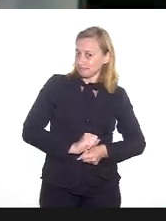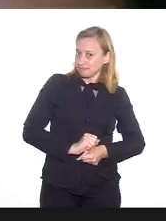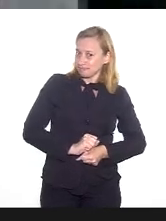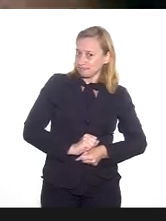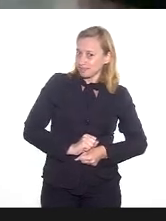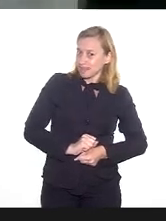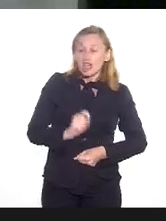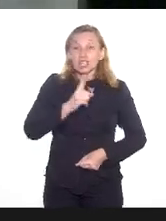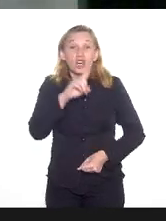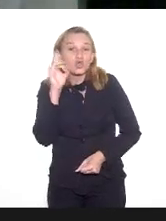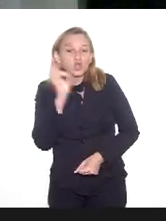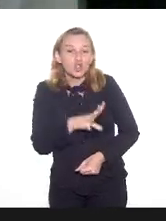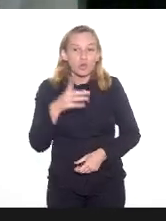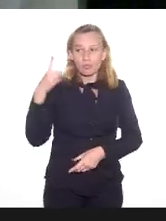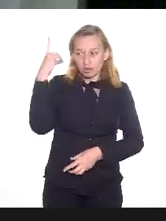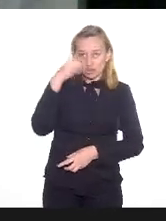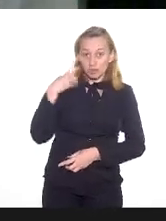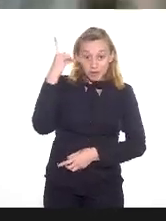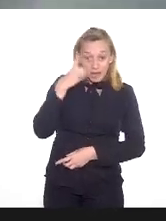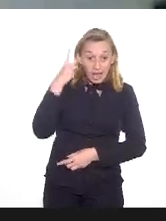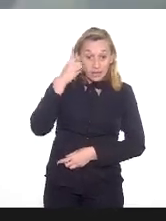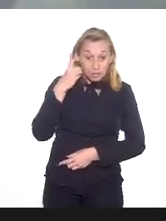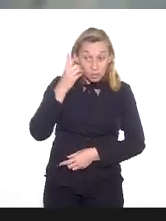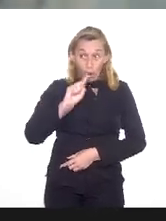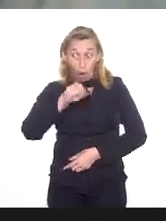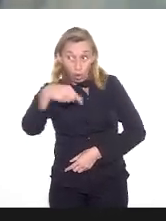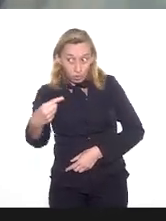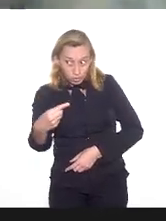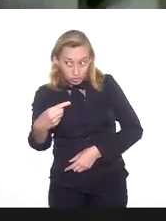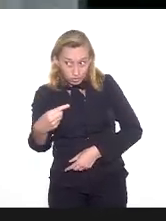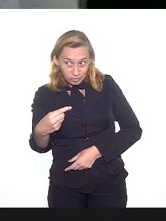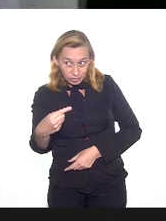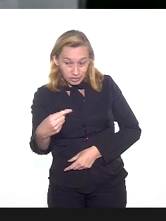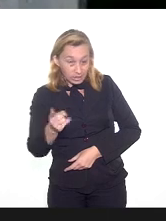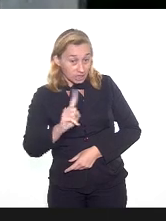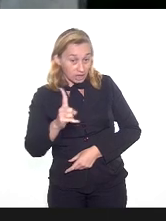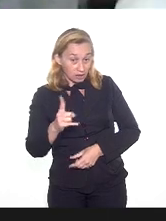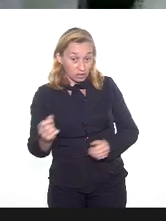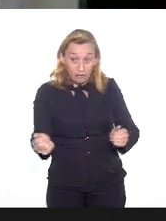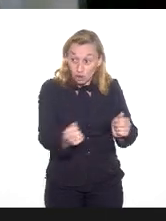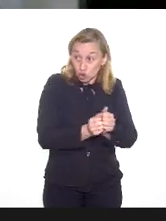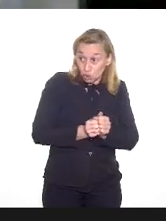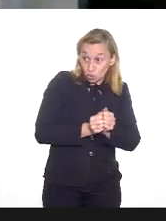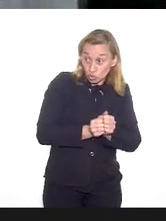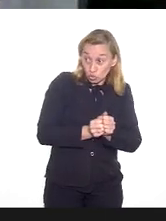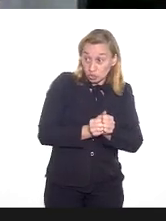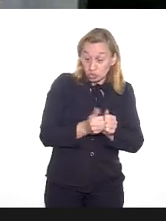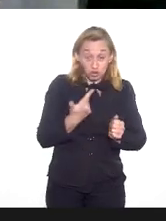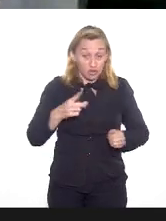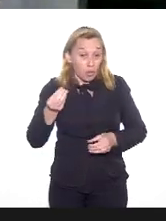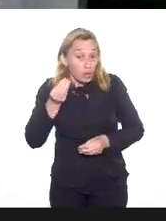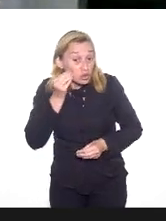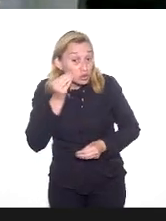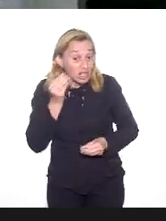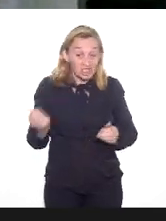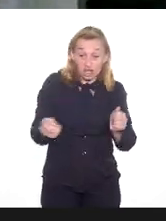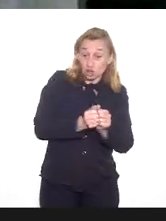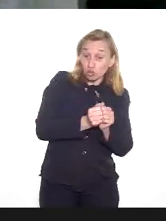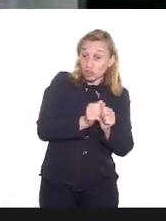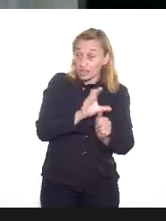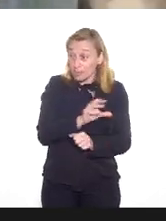não só pelos parlamentares, outros que não participaram, não tiveram a oportunidade de